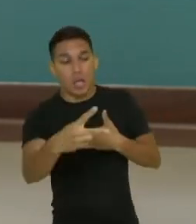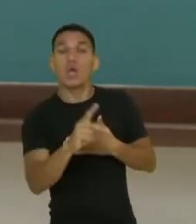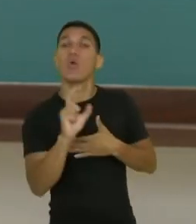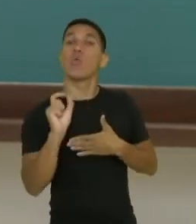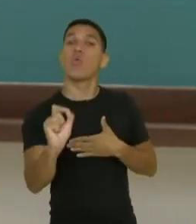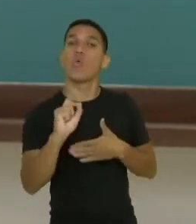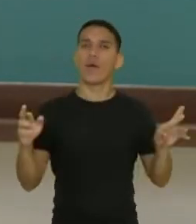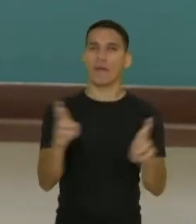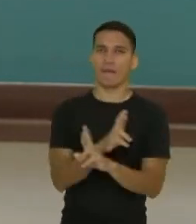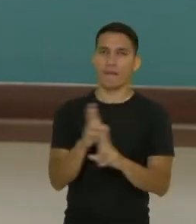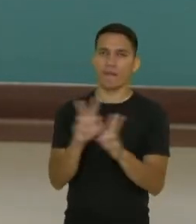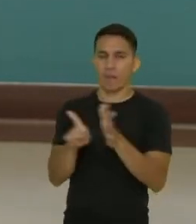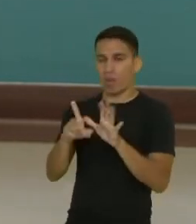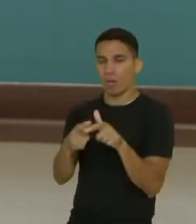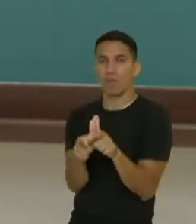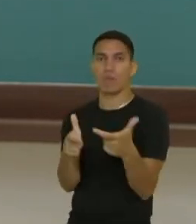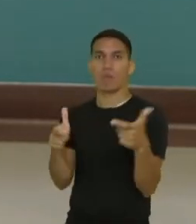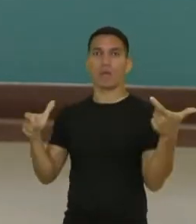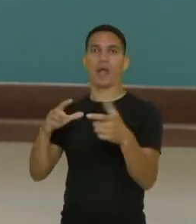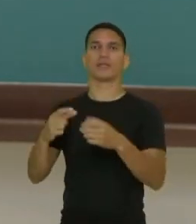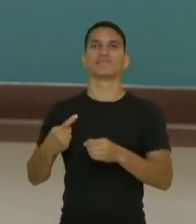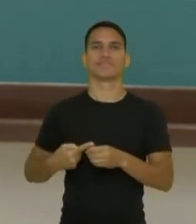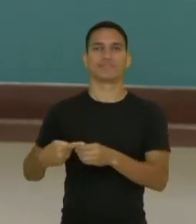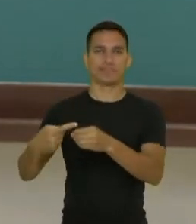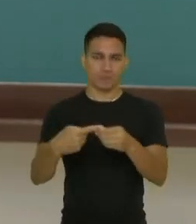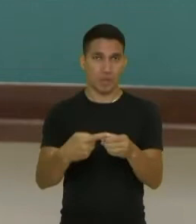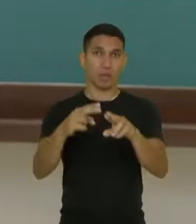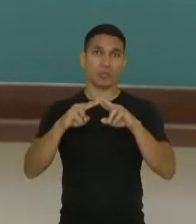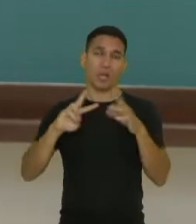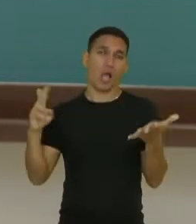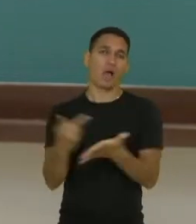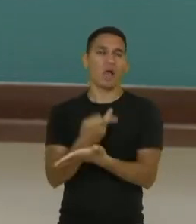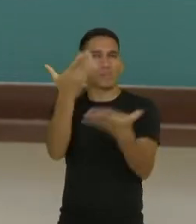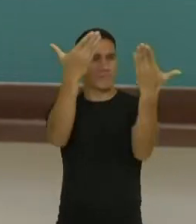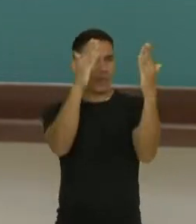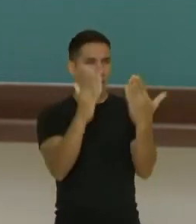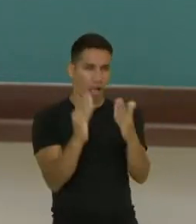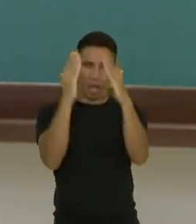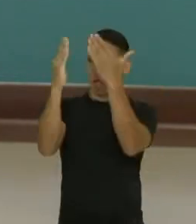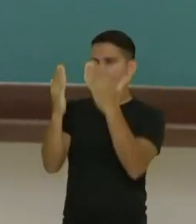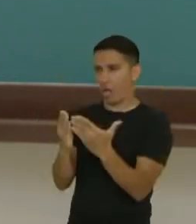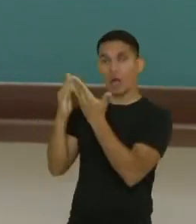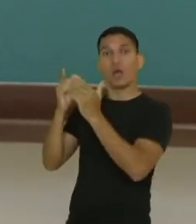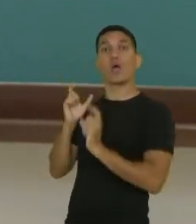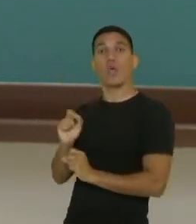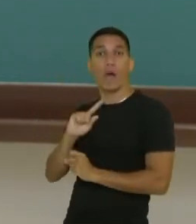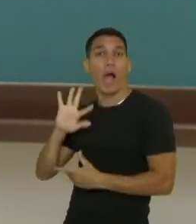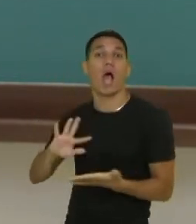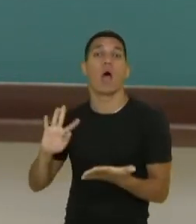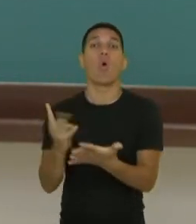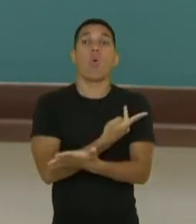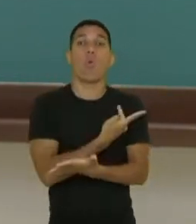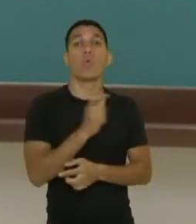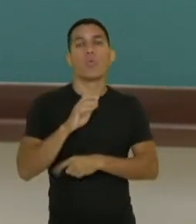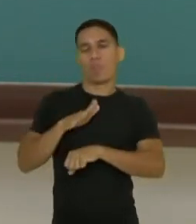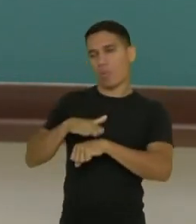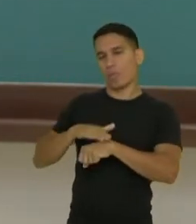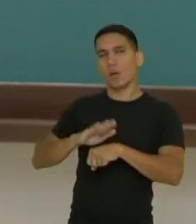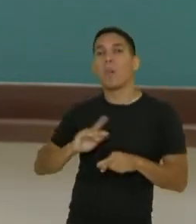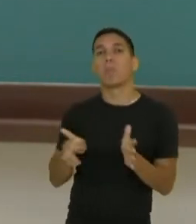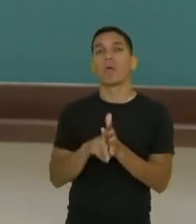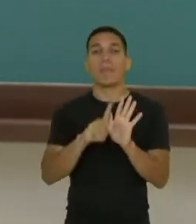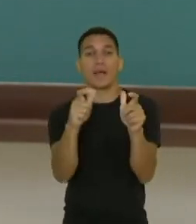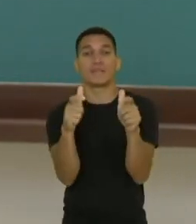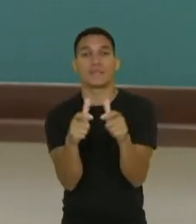consequências relacionando ao crescimento das cidades? Isso remete a uma análise de que eles foram acontecendo à medida que as